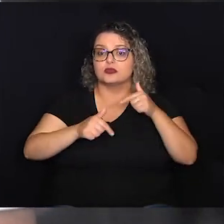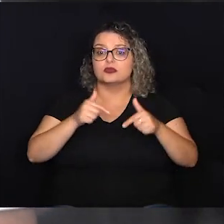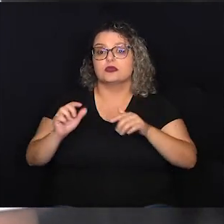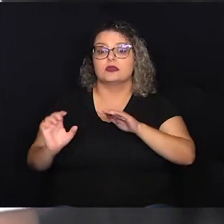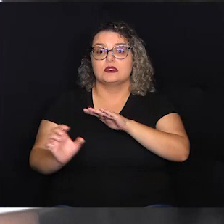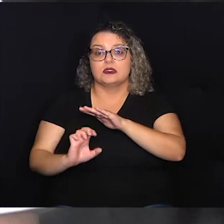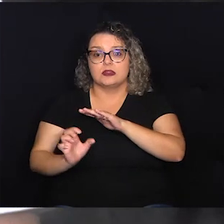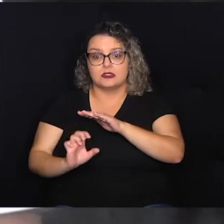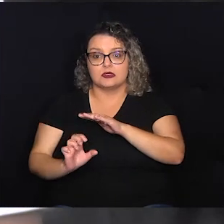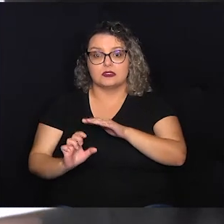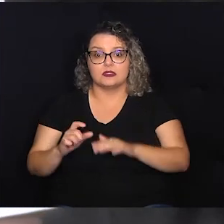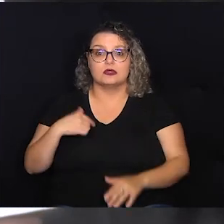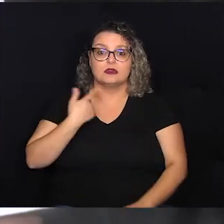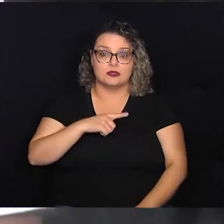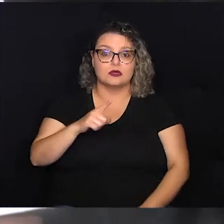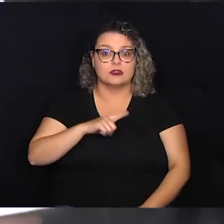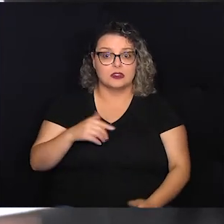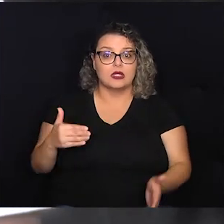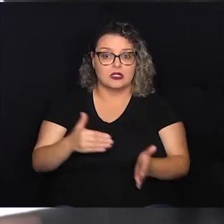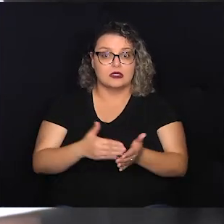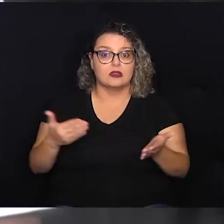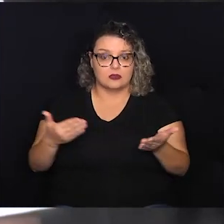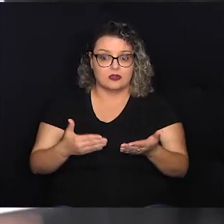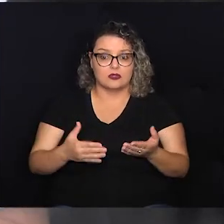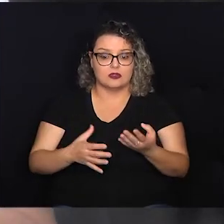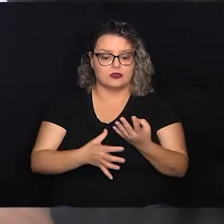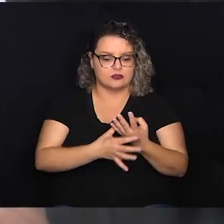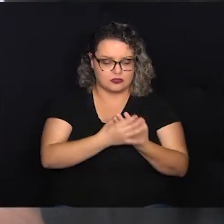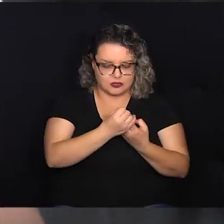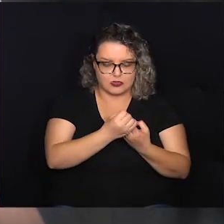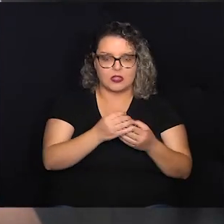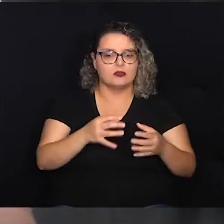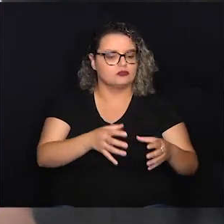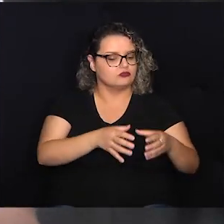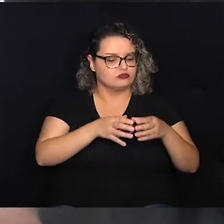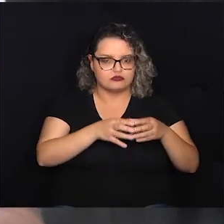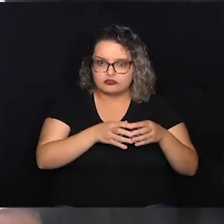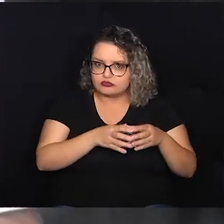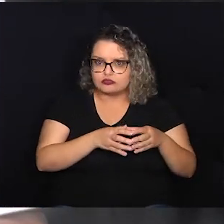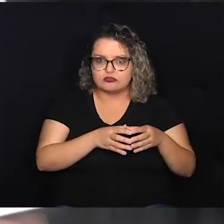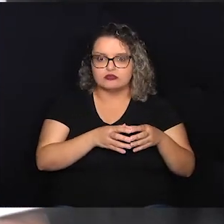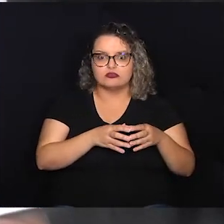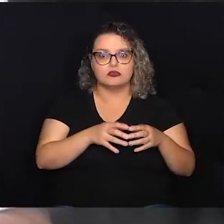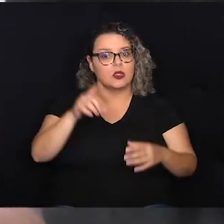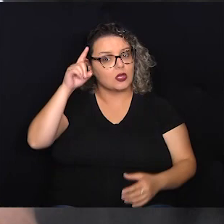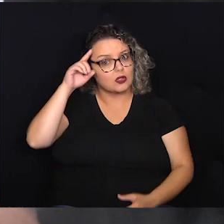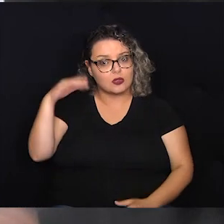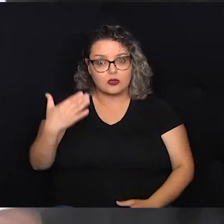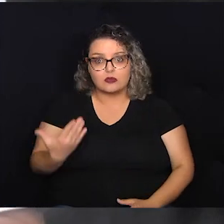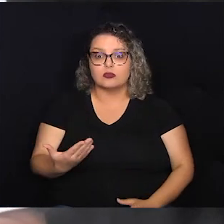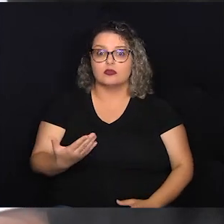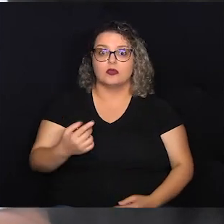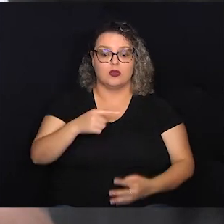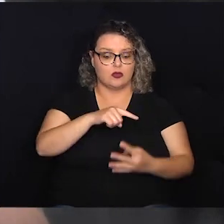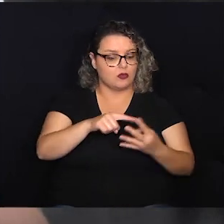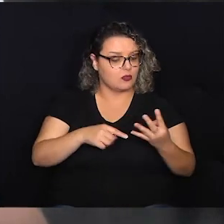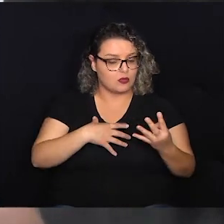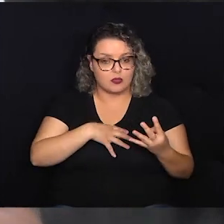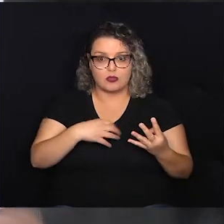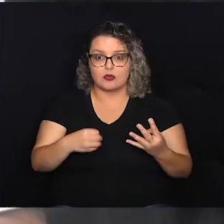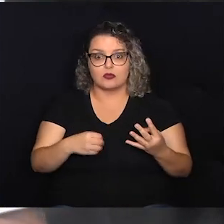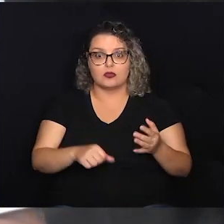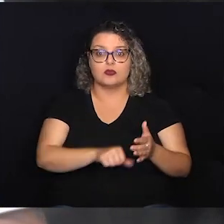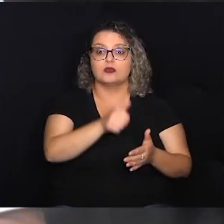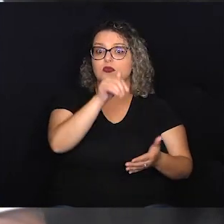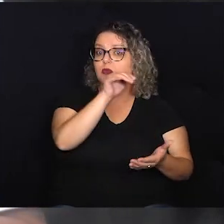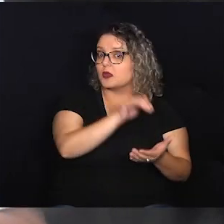eles trabalharem na empresa que a gente tem até hoje, e o convívio deles, dos 4, são diários. São 4